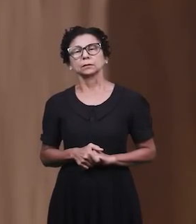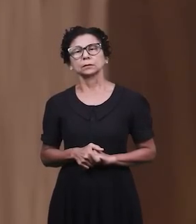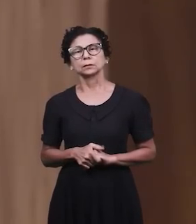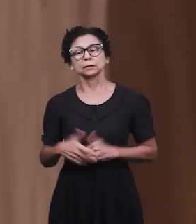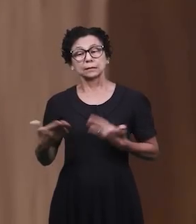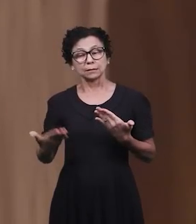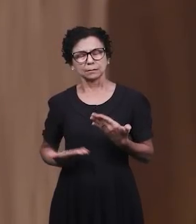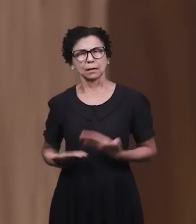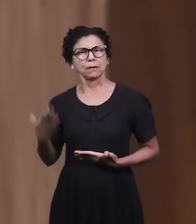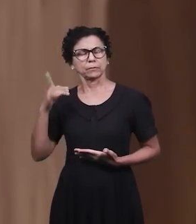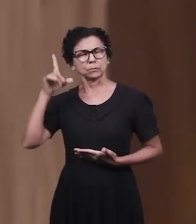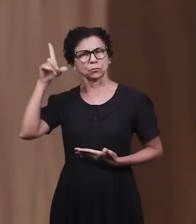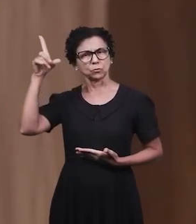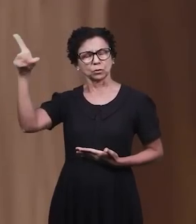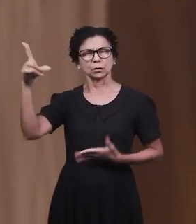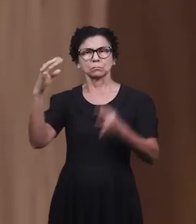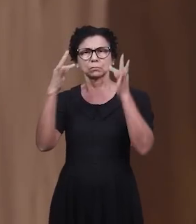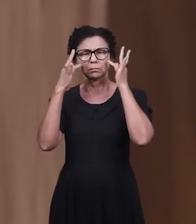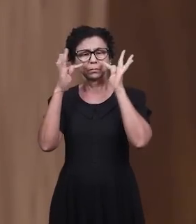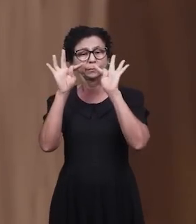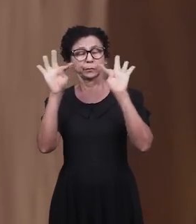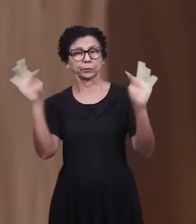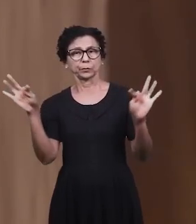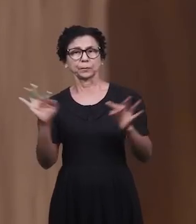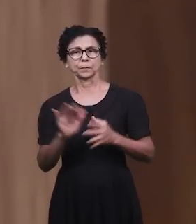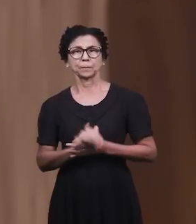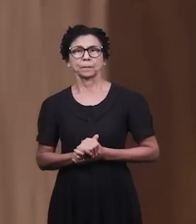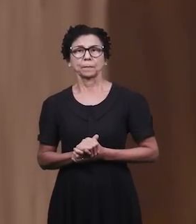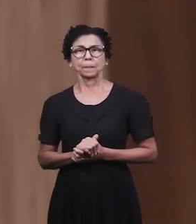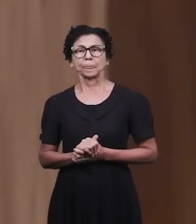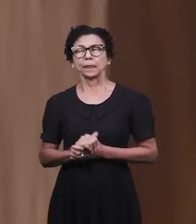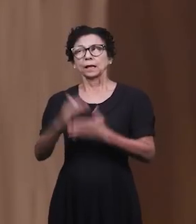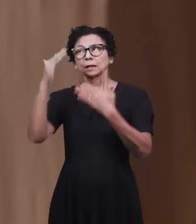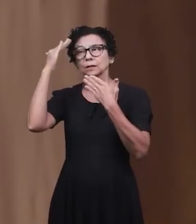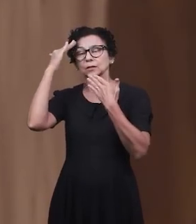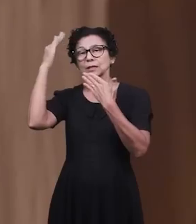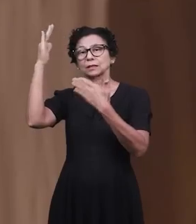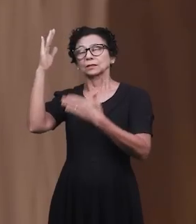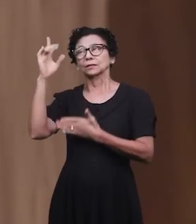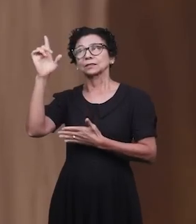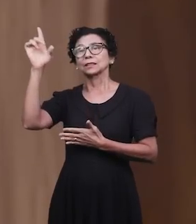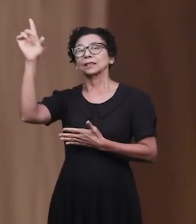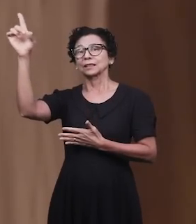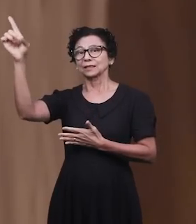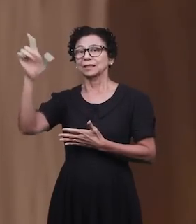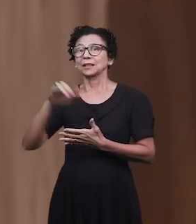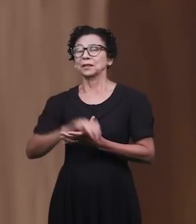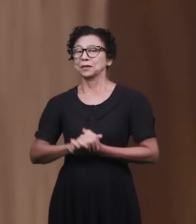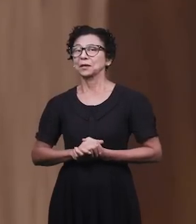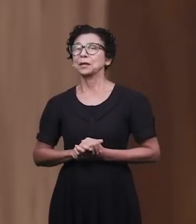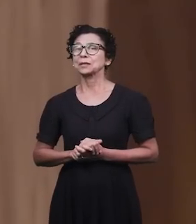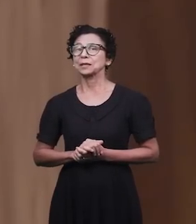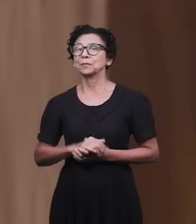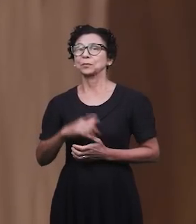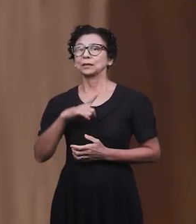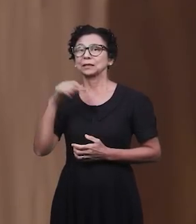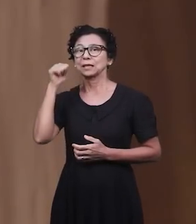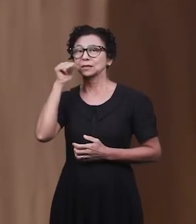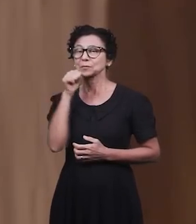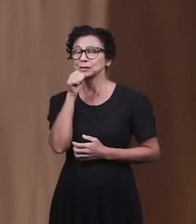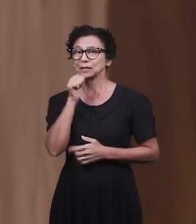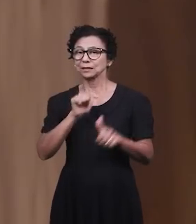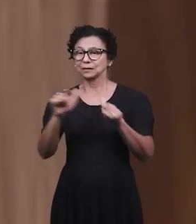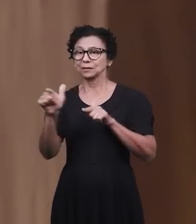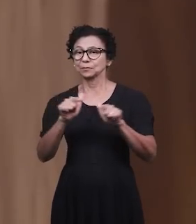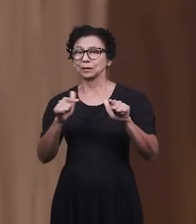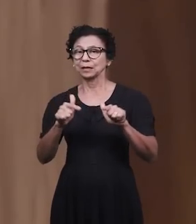e hoje nós podemos dizer que somos gratos a Deus pelas mulheres que o Senhor tem dado para servi-lo nessa obra.